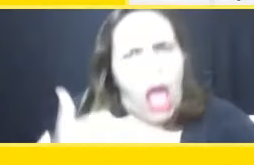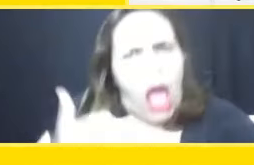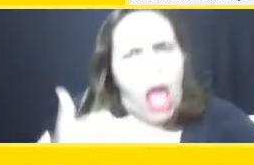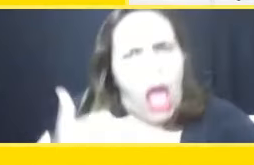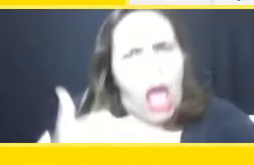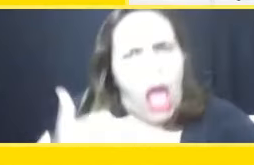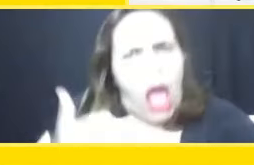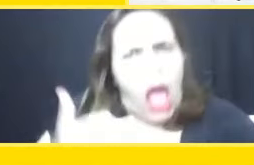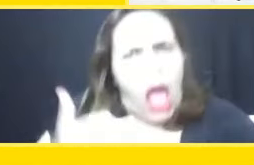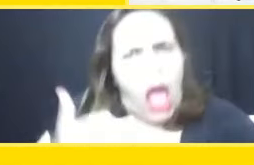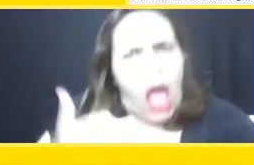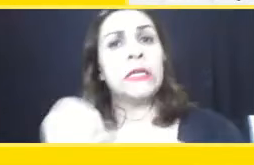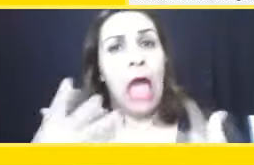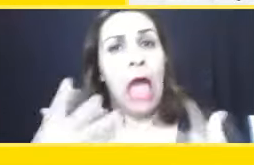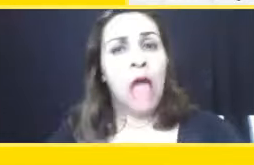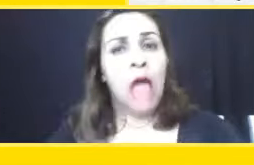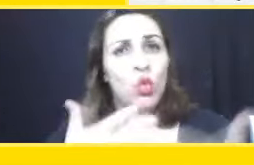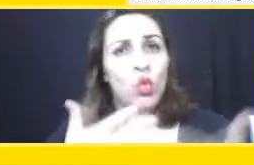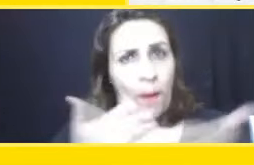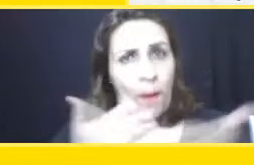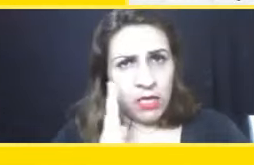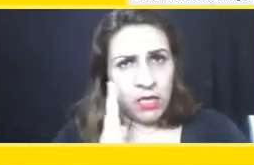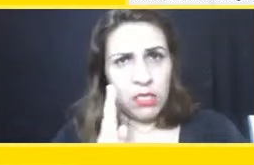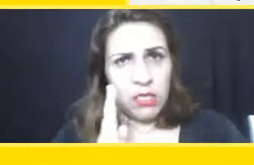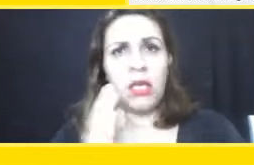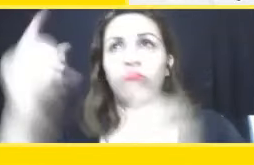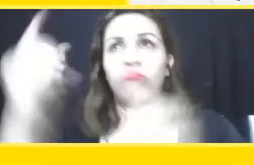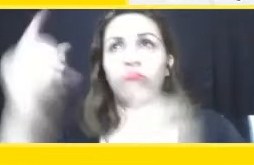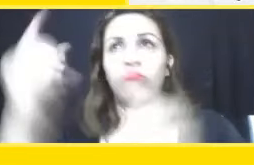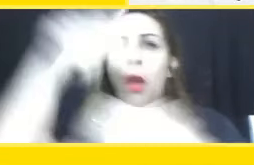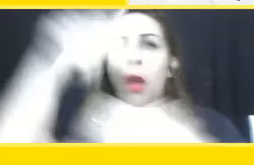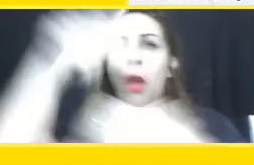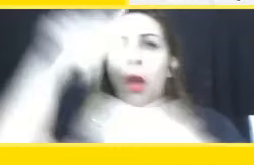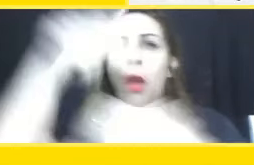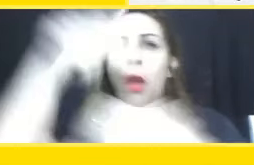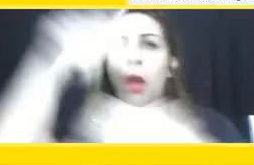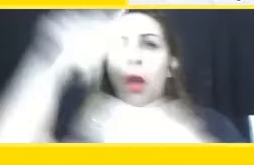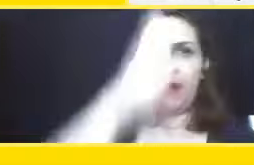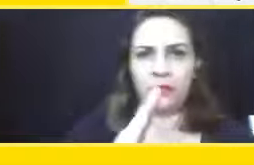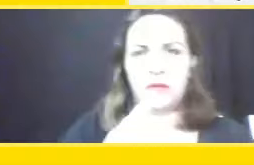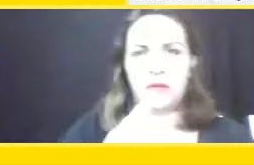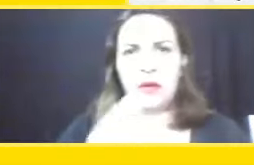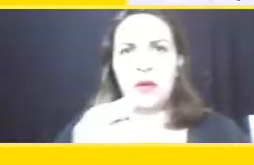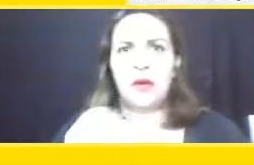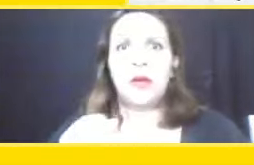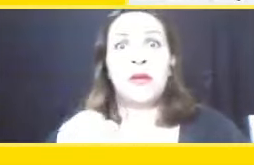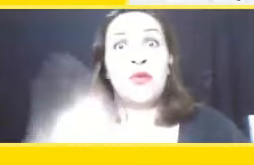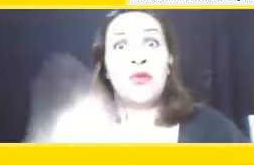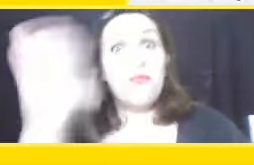se autorizou a importação e o país tão continental